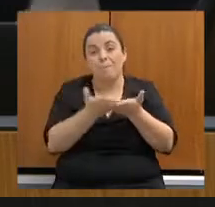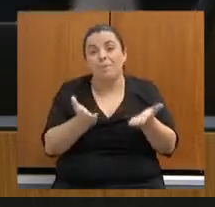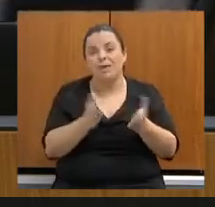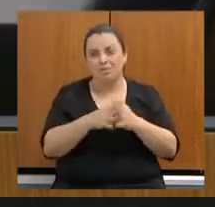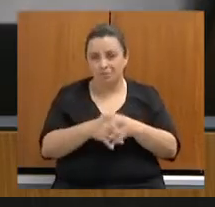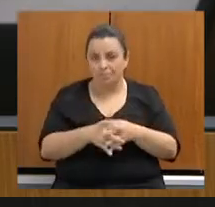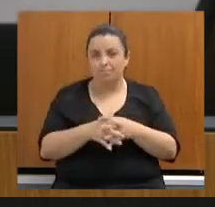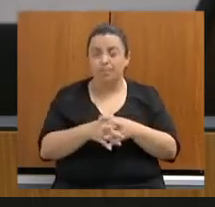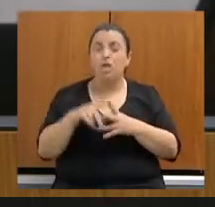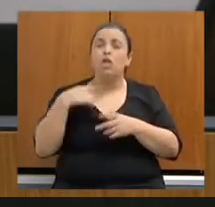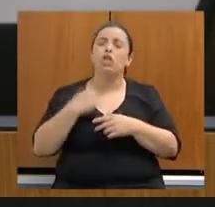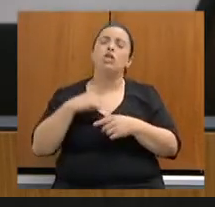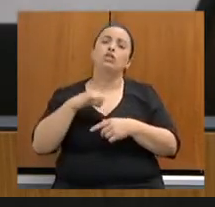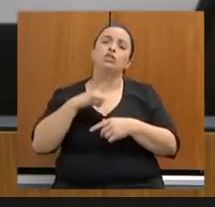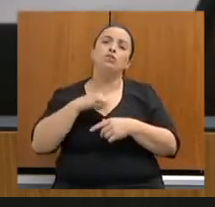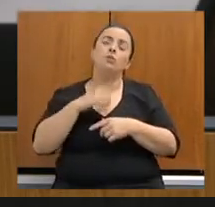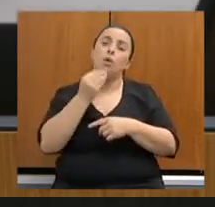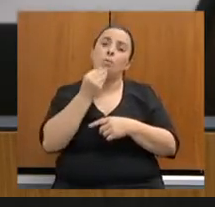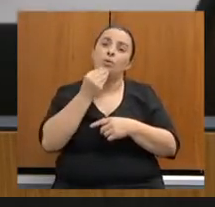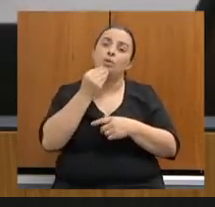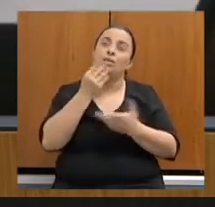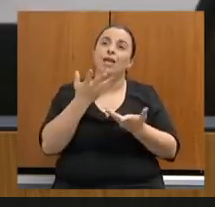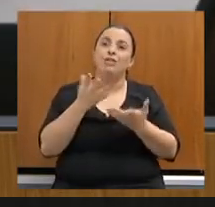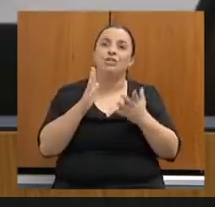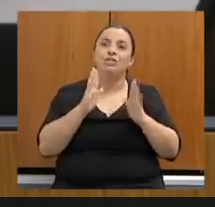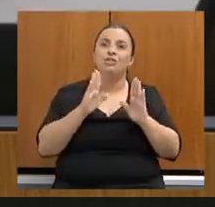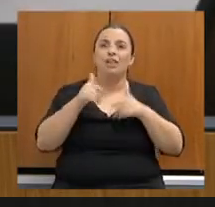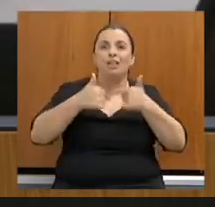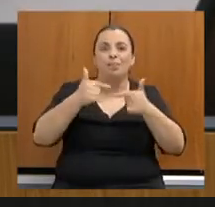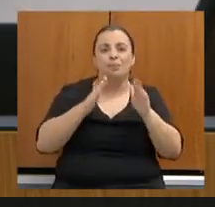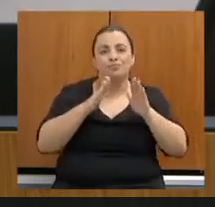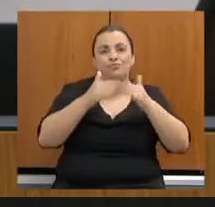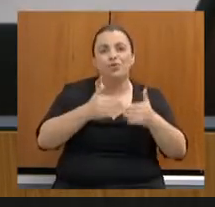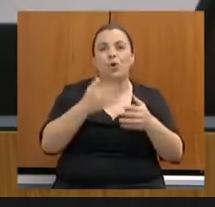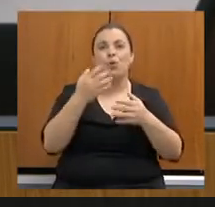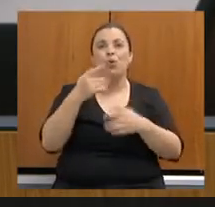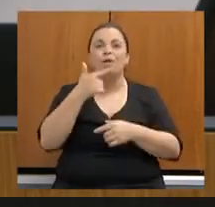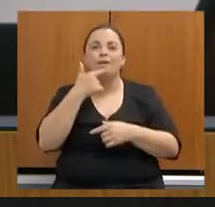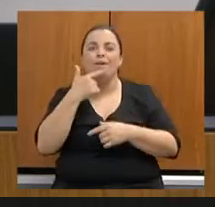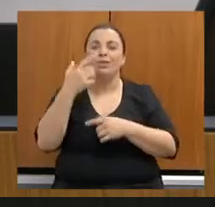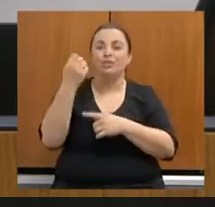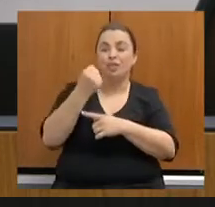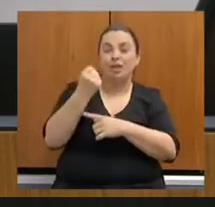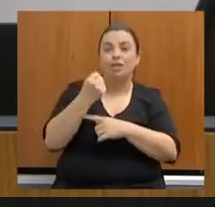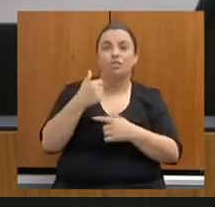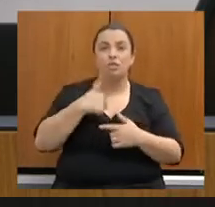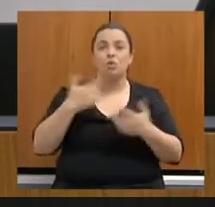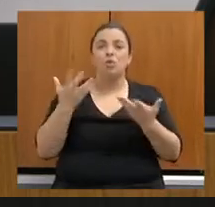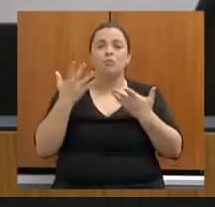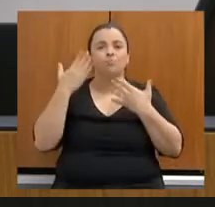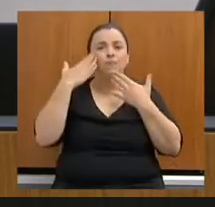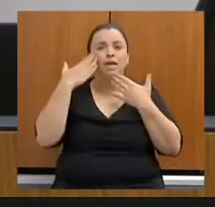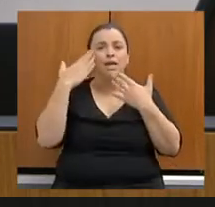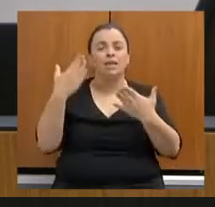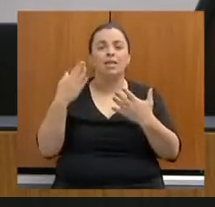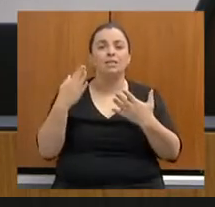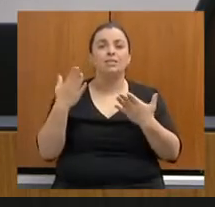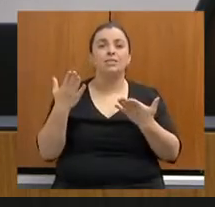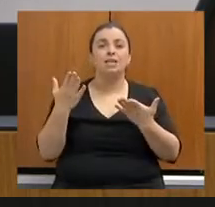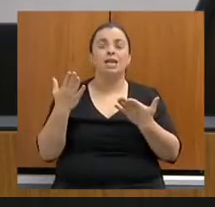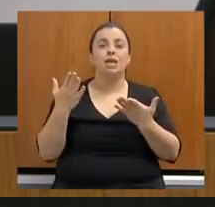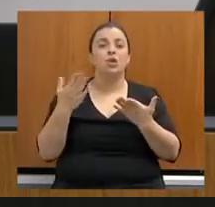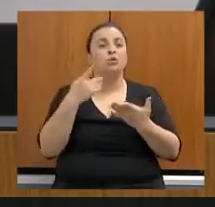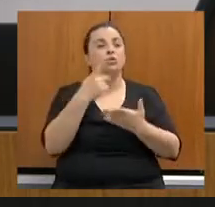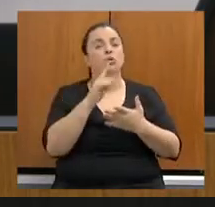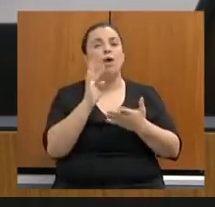na questão do leite do queijo Estamos fazendo aqui aproveito para agradecer parte técnica da